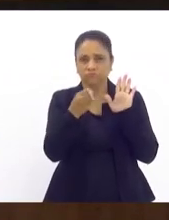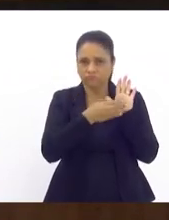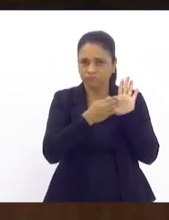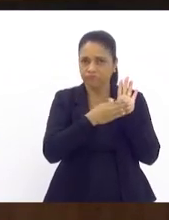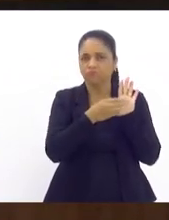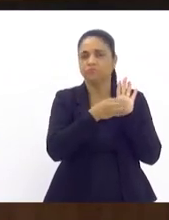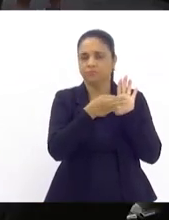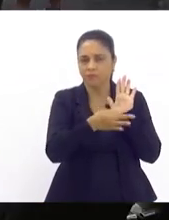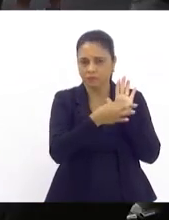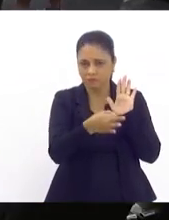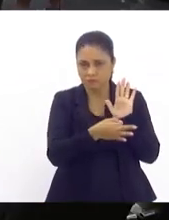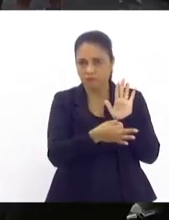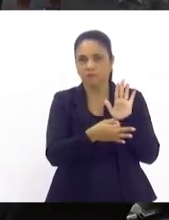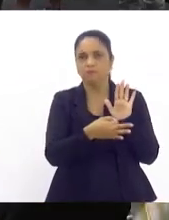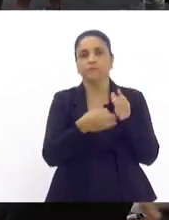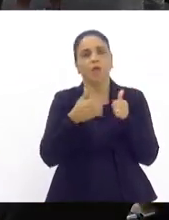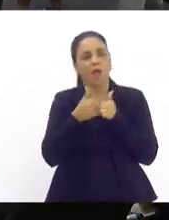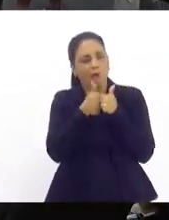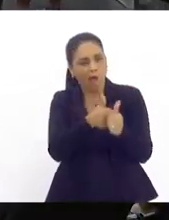a CCJ.